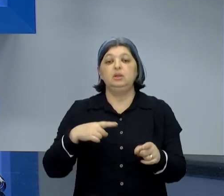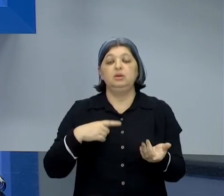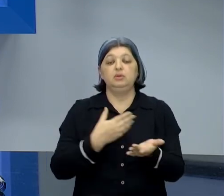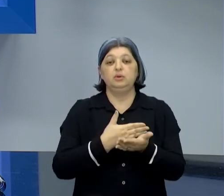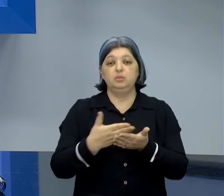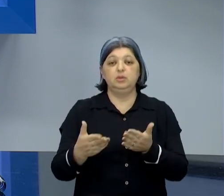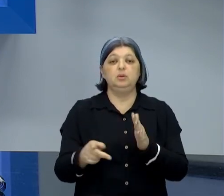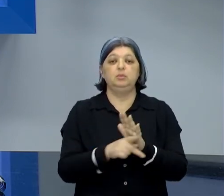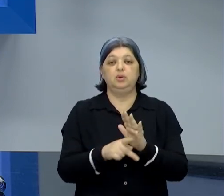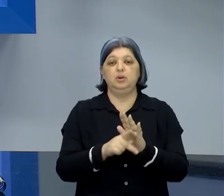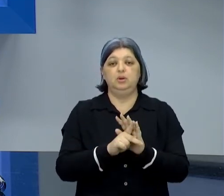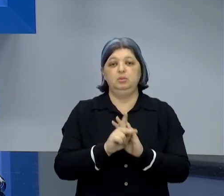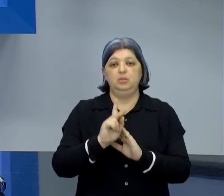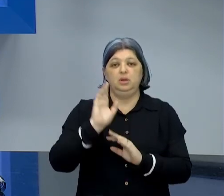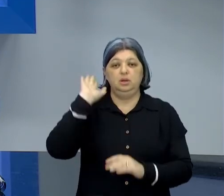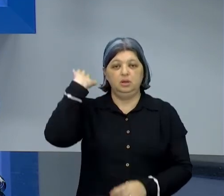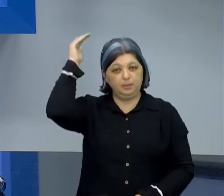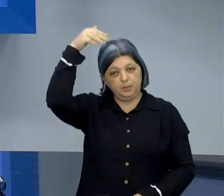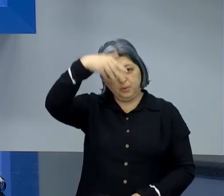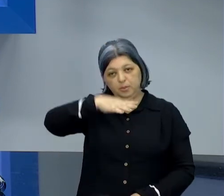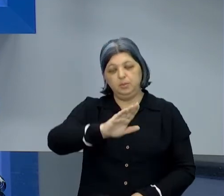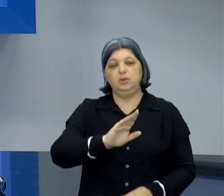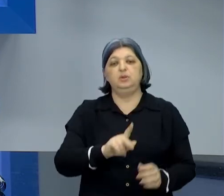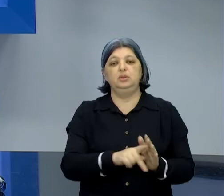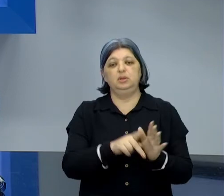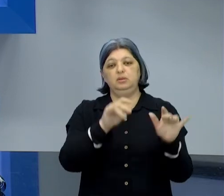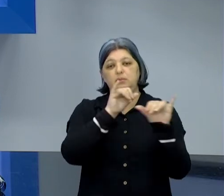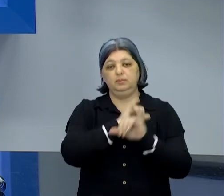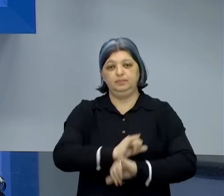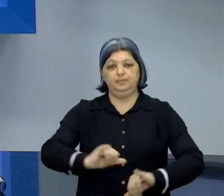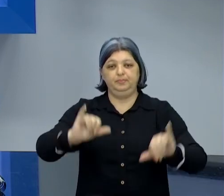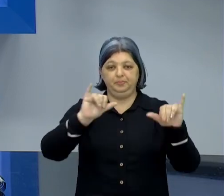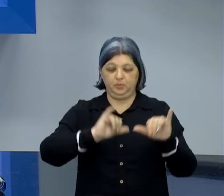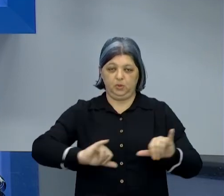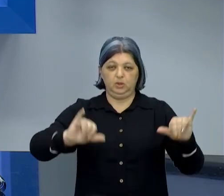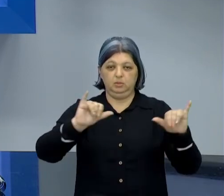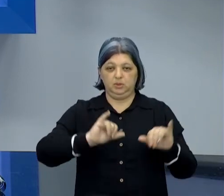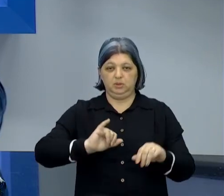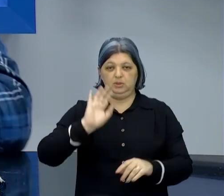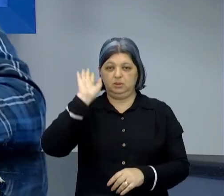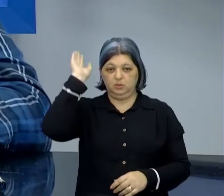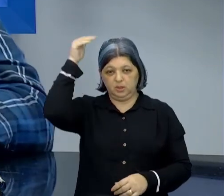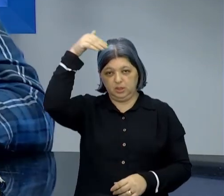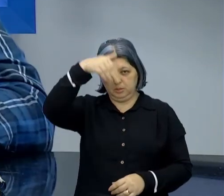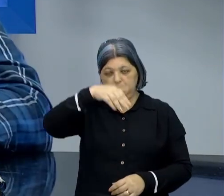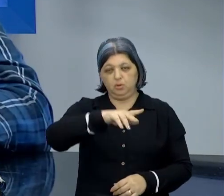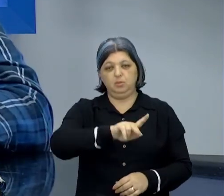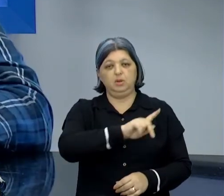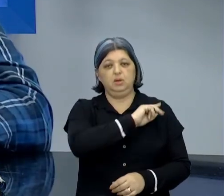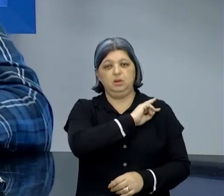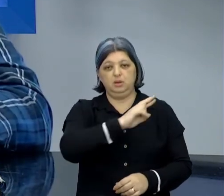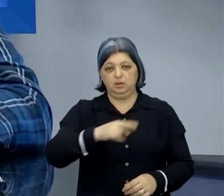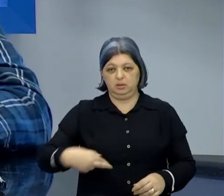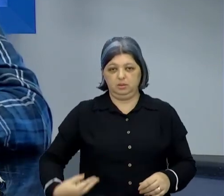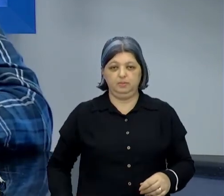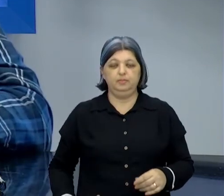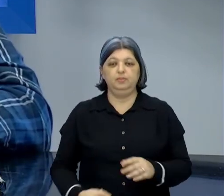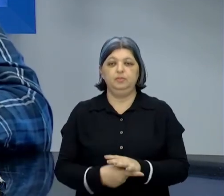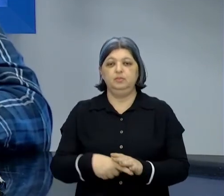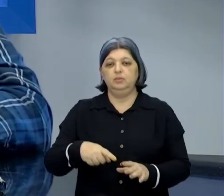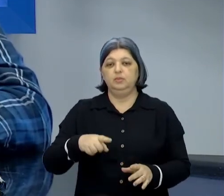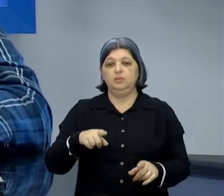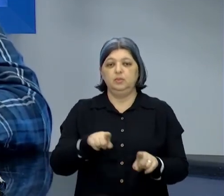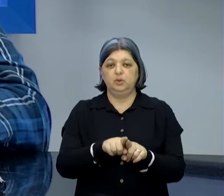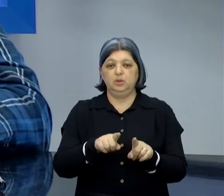aí da República no Brasil. Nós tivemos a proclamação da República. Então, quando a família real é expulsa do Brasil, né, quando Dom Pedro